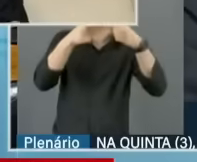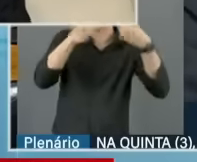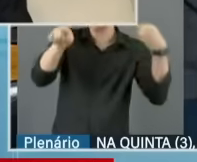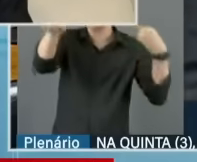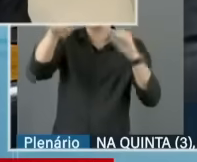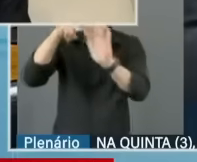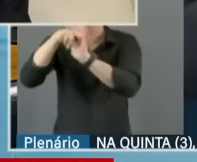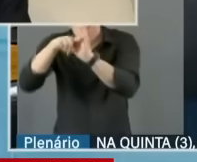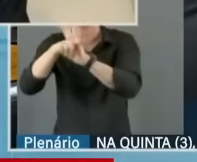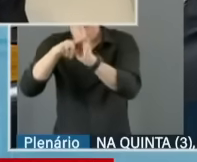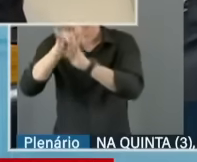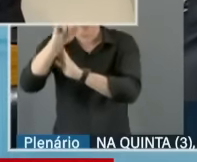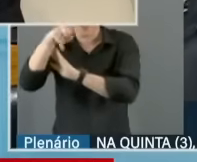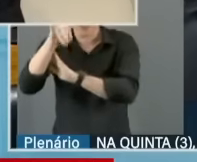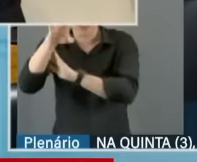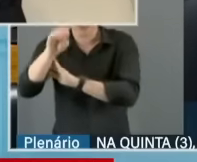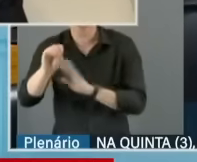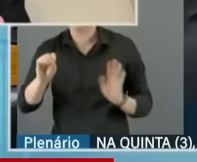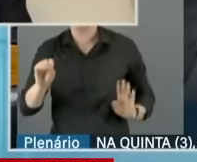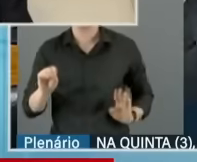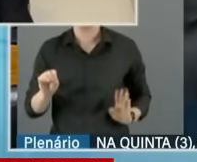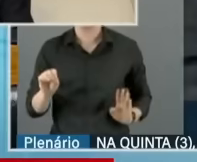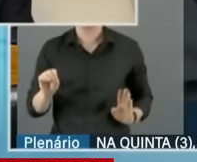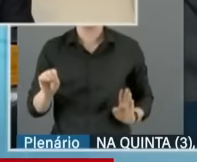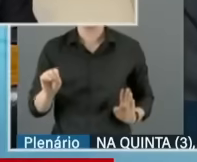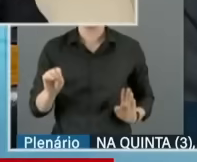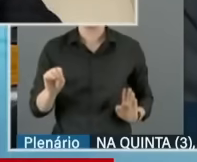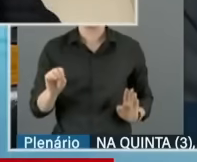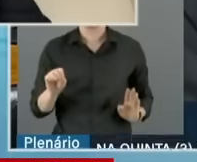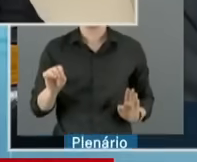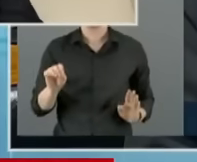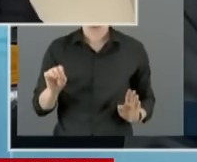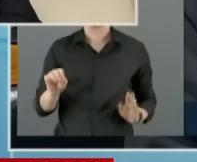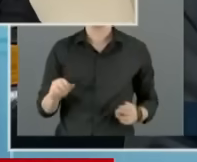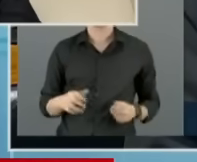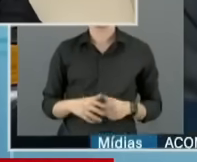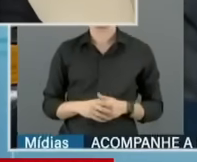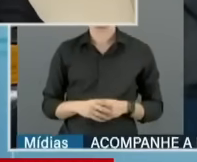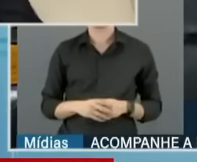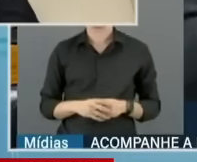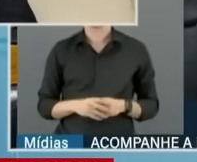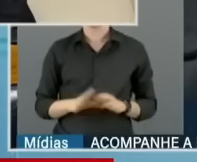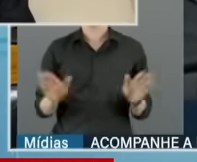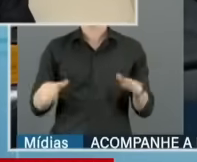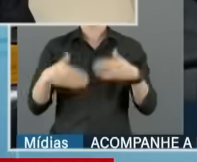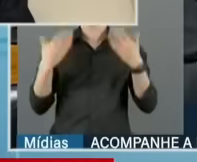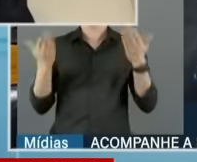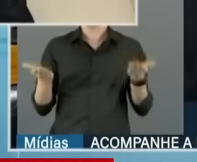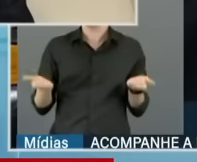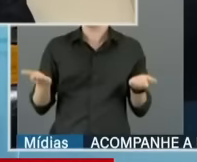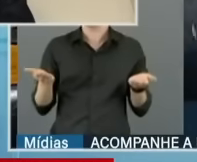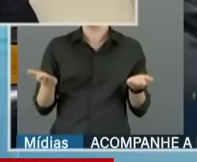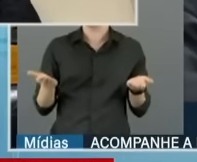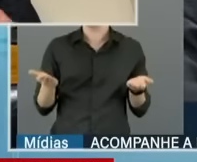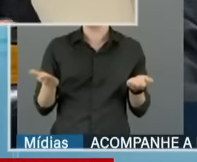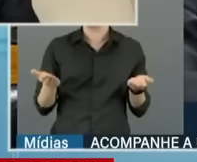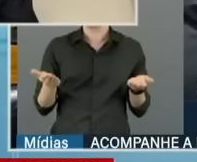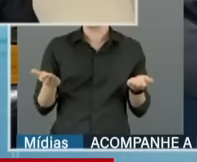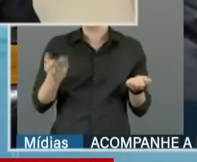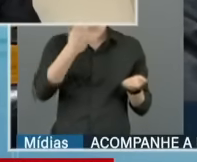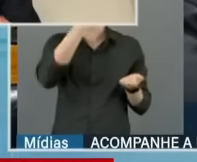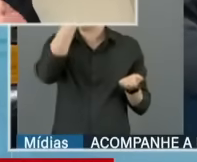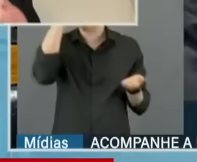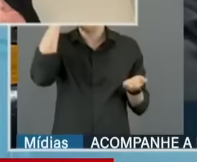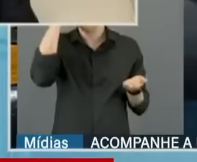você tem um governo recém-empossado que estava ali fazendo um discurso tão veemente contra as